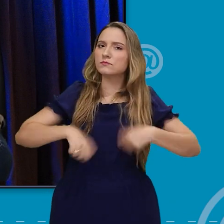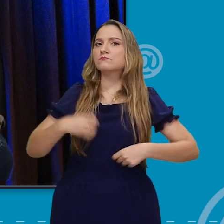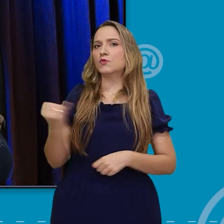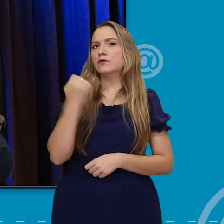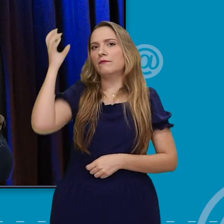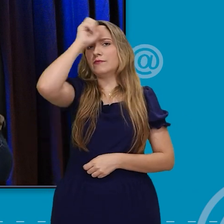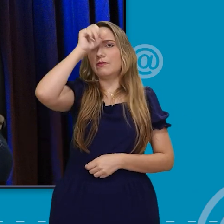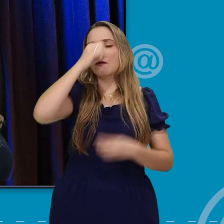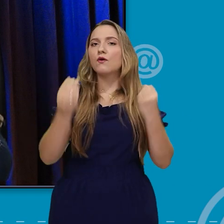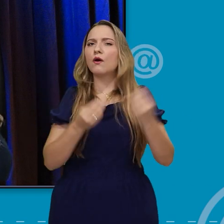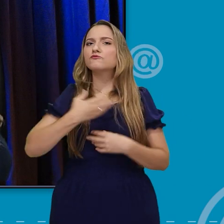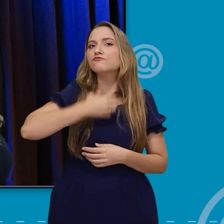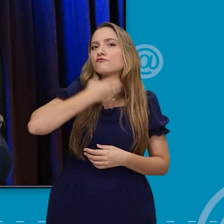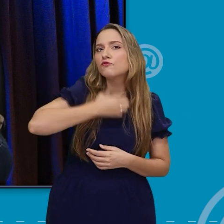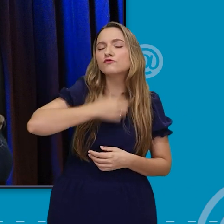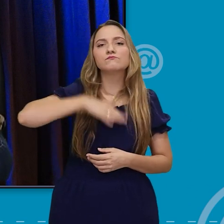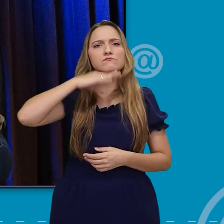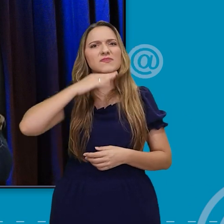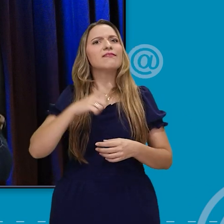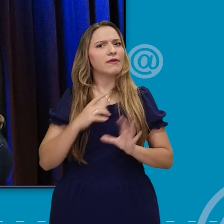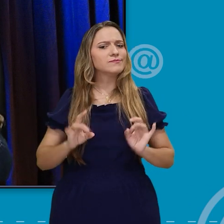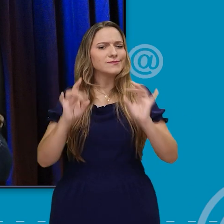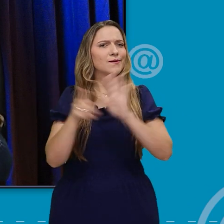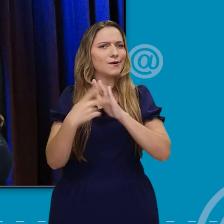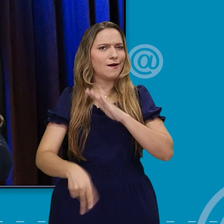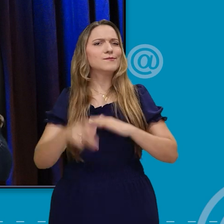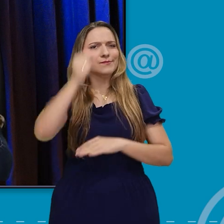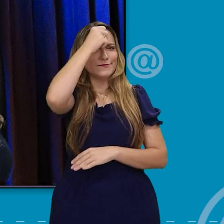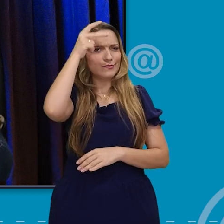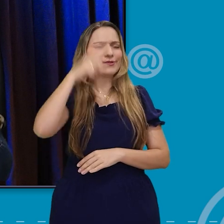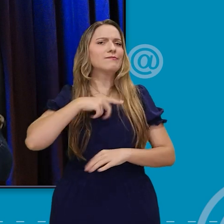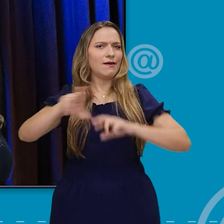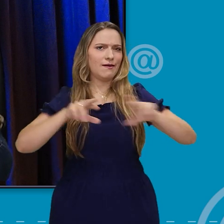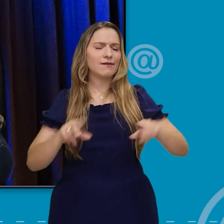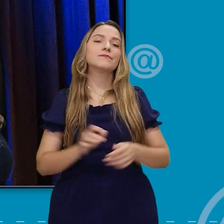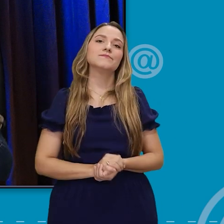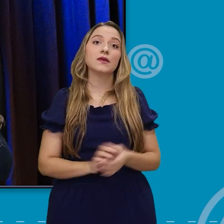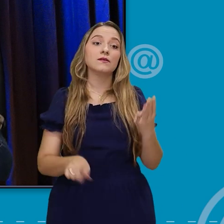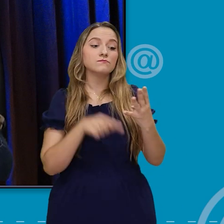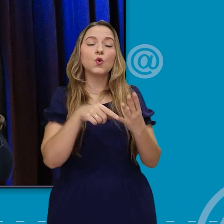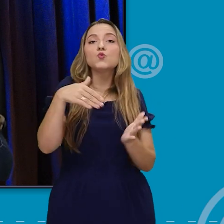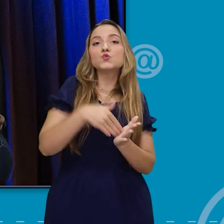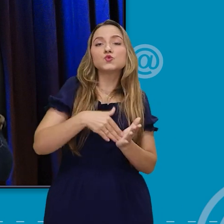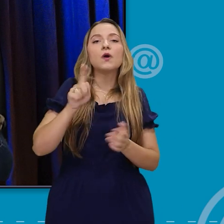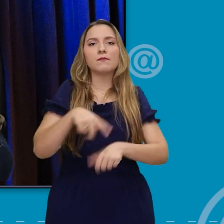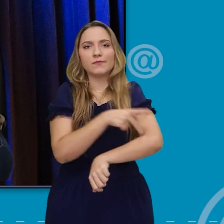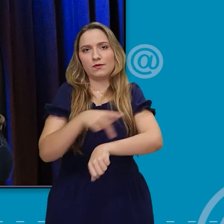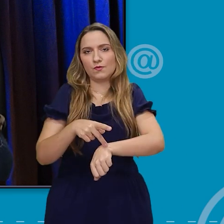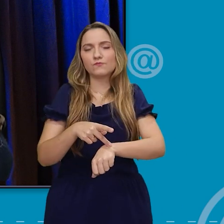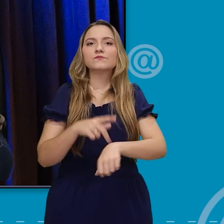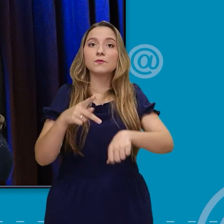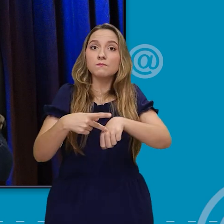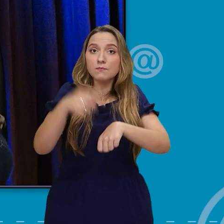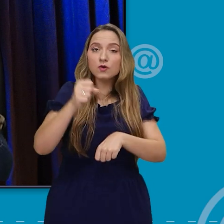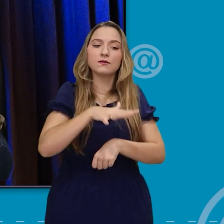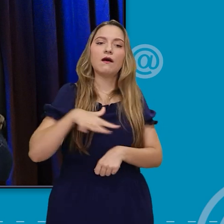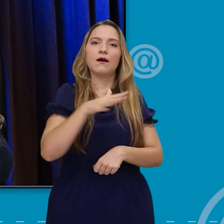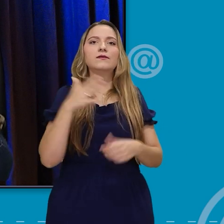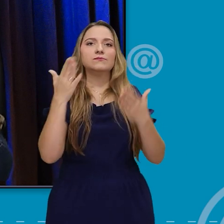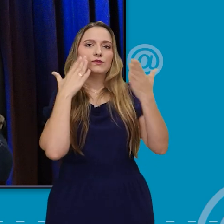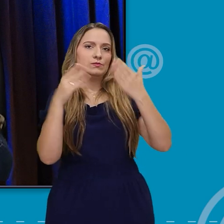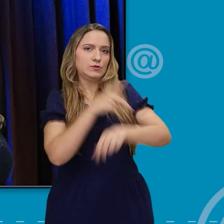pós-graduação em psicopedagogia, que vai ver a parte da aprendizagem, do desenvolvimento da aprendizagem. Então, essa equipe tem um olhar multi sobre a criança. Então,